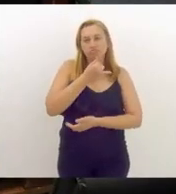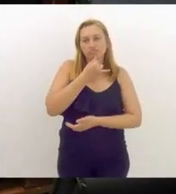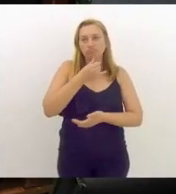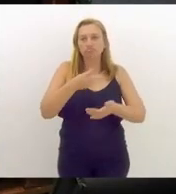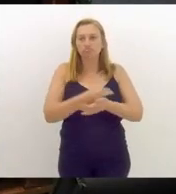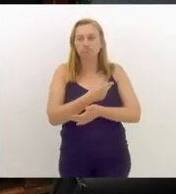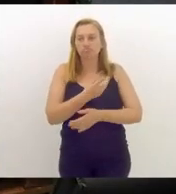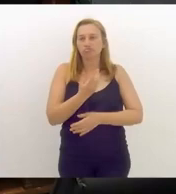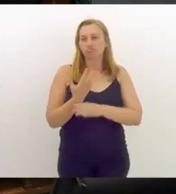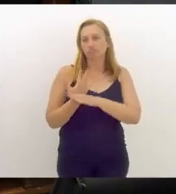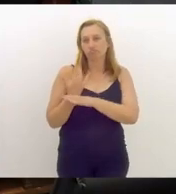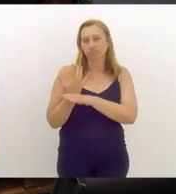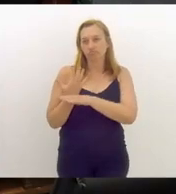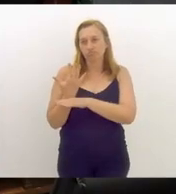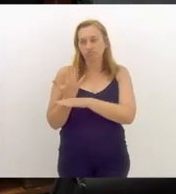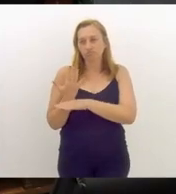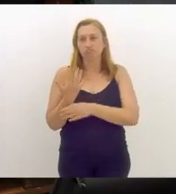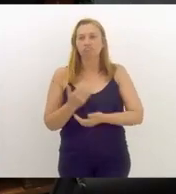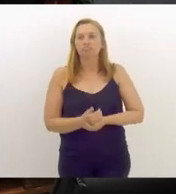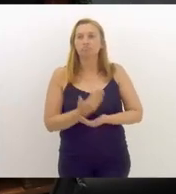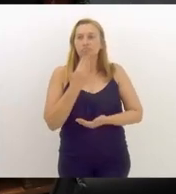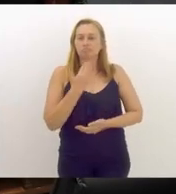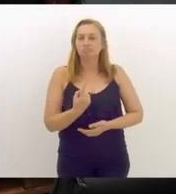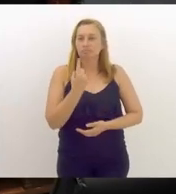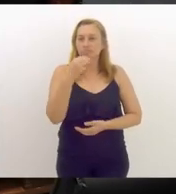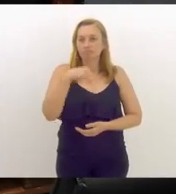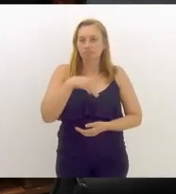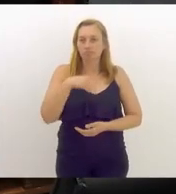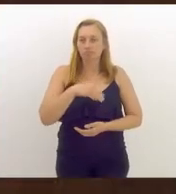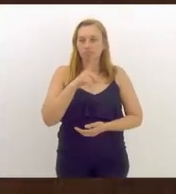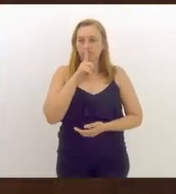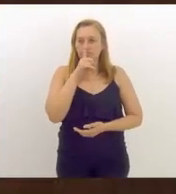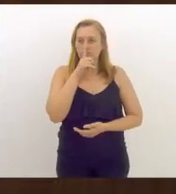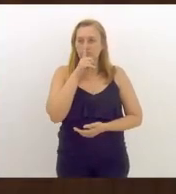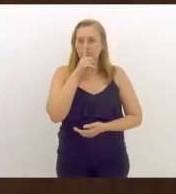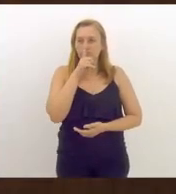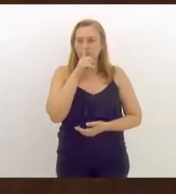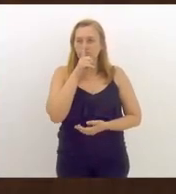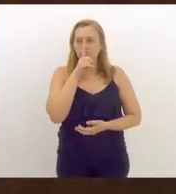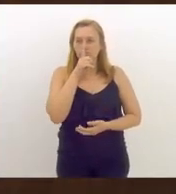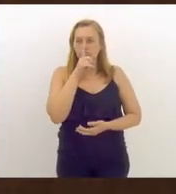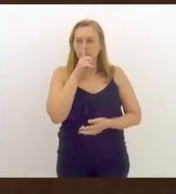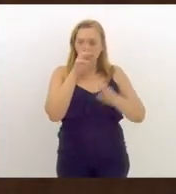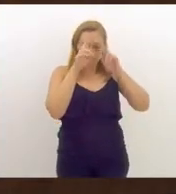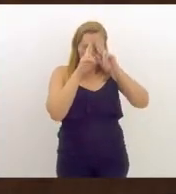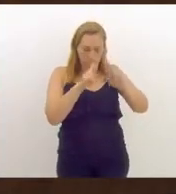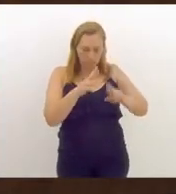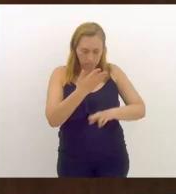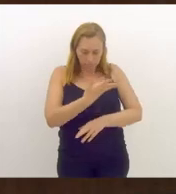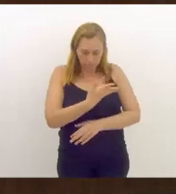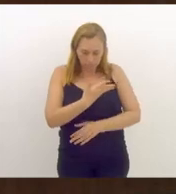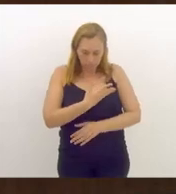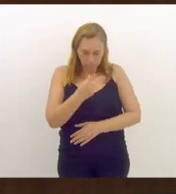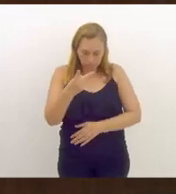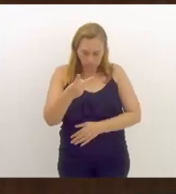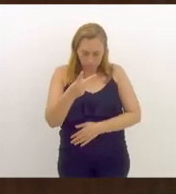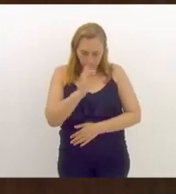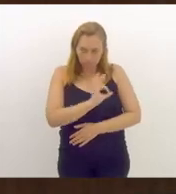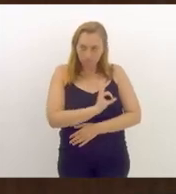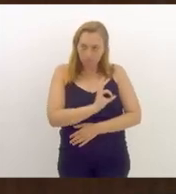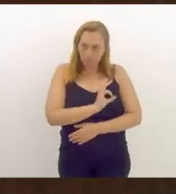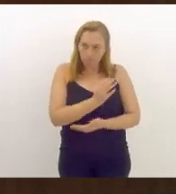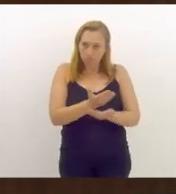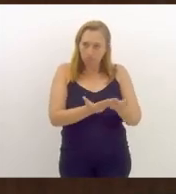aconteceu em Duque de Caxias Eu gostaria de pedir um minuto de silêncio Em respeito aos colegas perdemos dois policiais